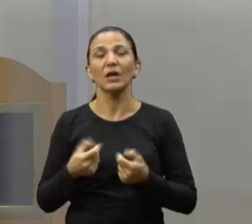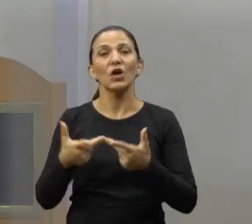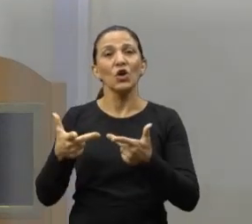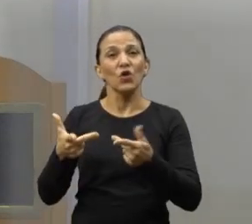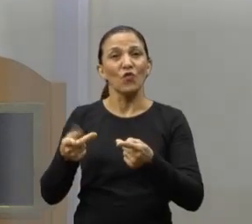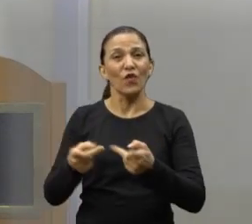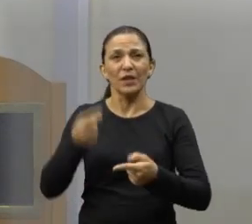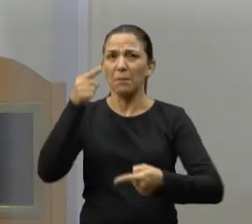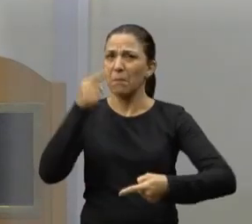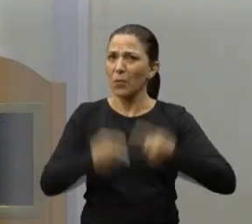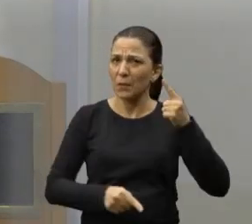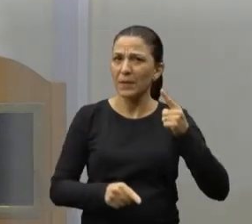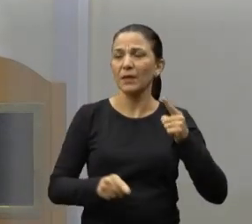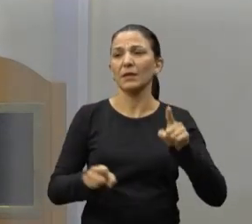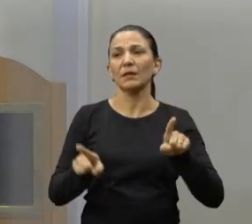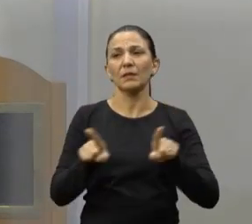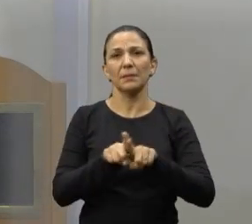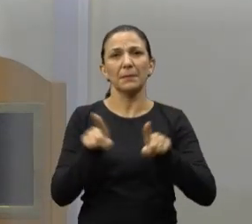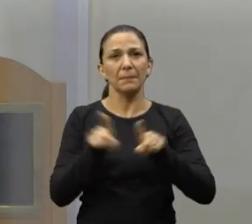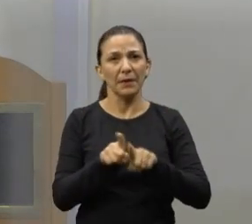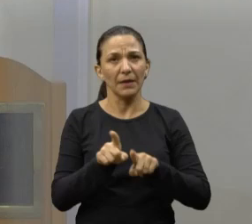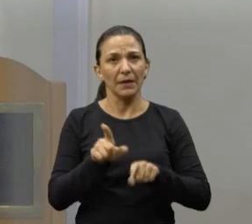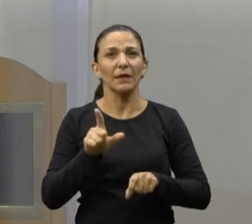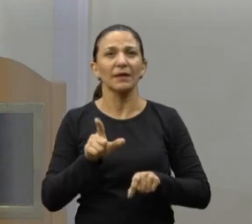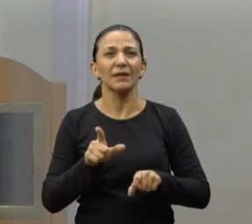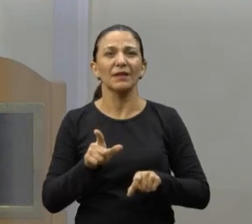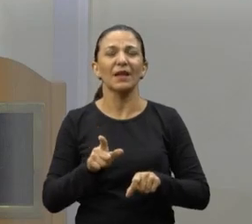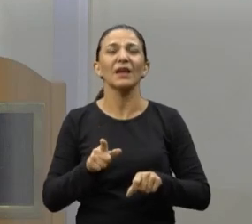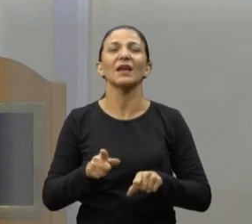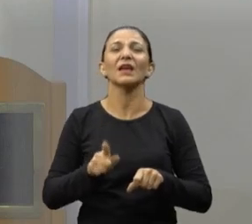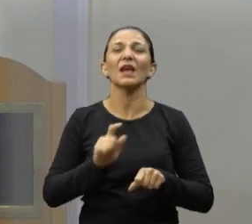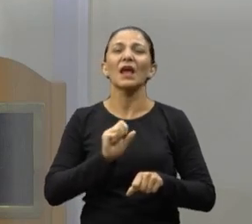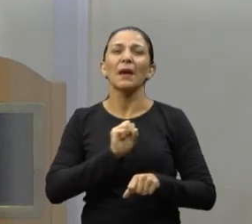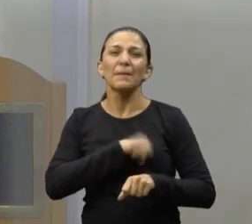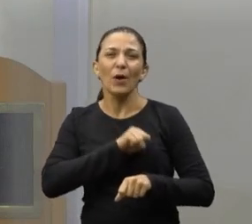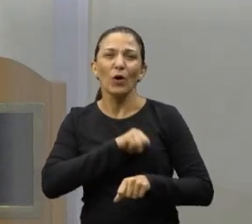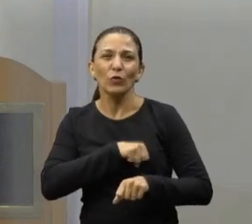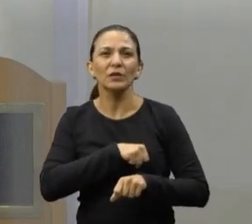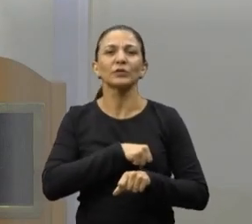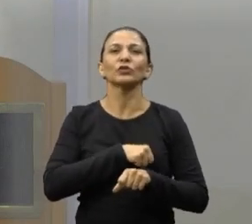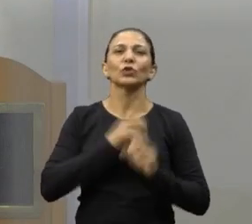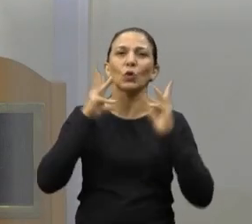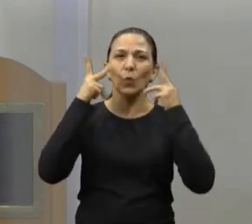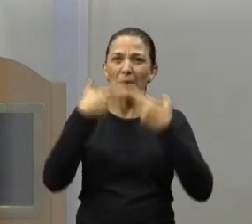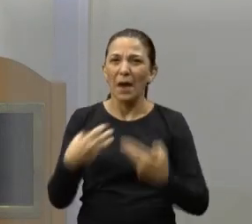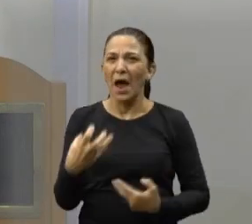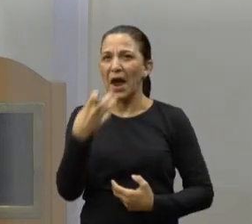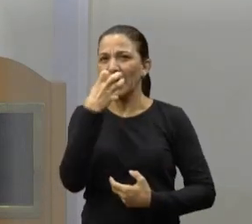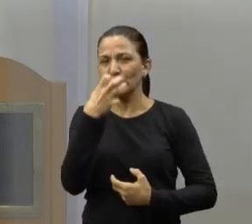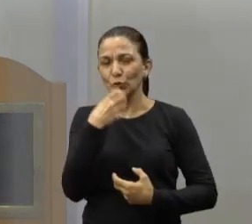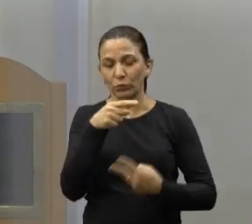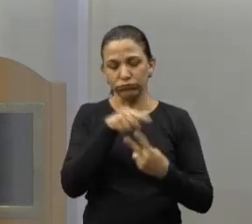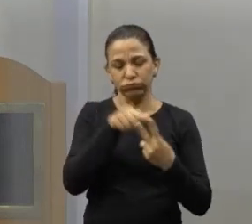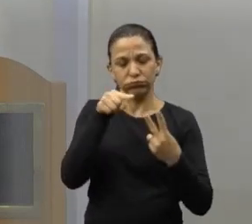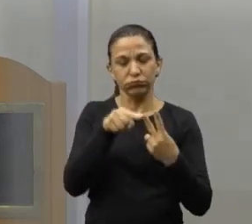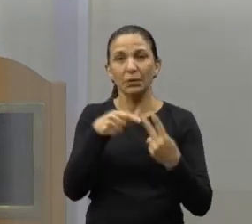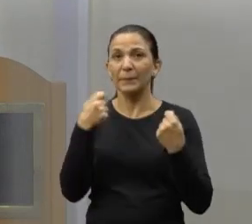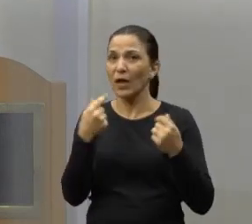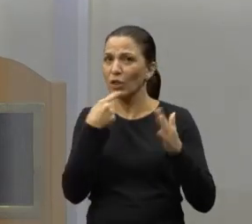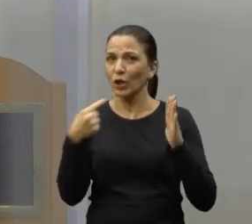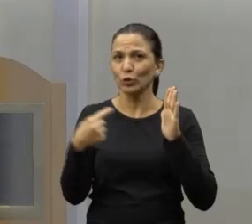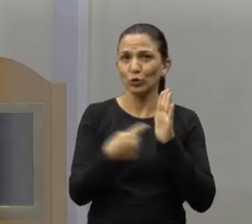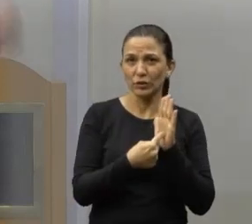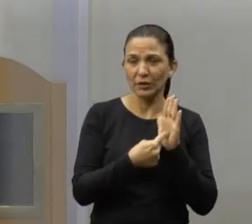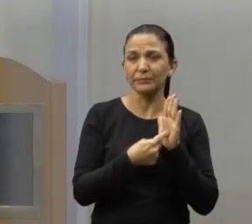proibida né pode muitas vezes envolver aí os maus tratos por isso a necessidade de acionar os dois órgãos Mas você pode acionar